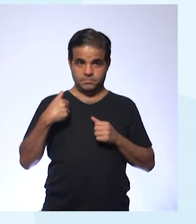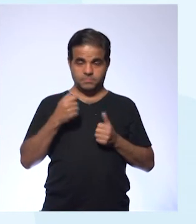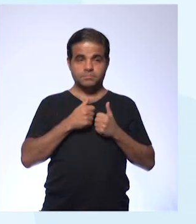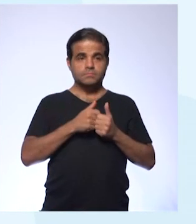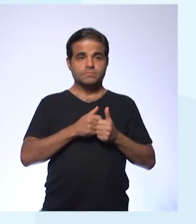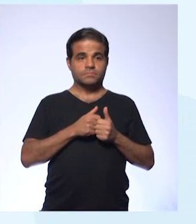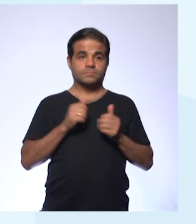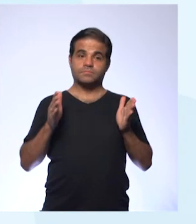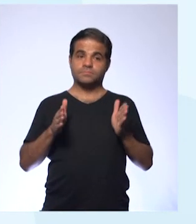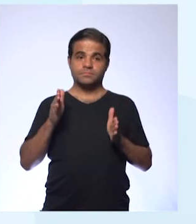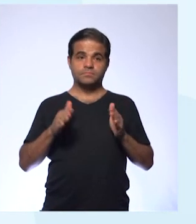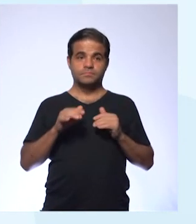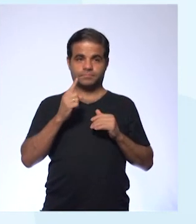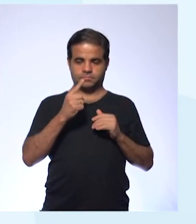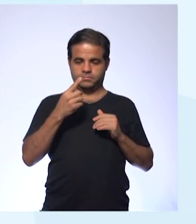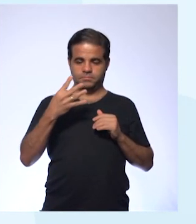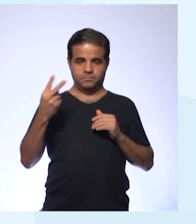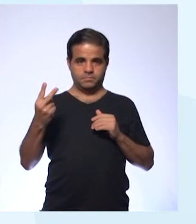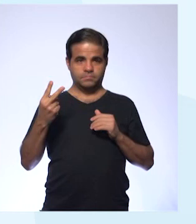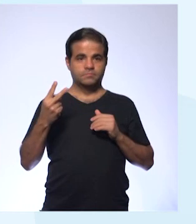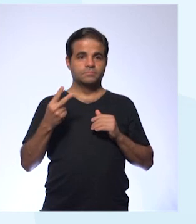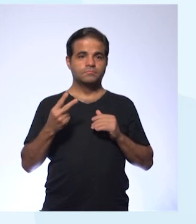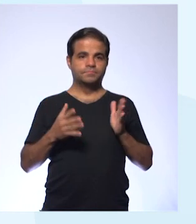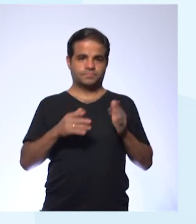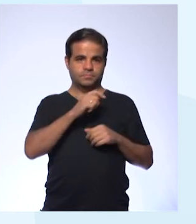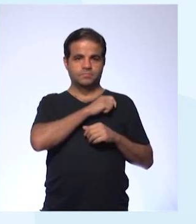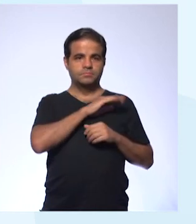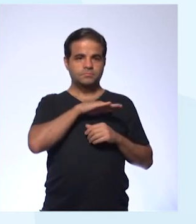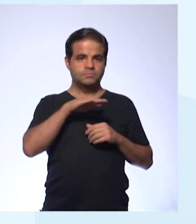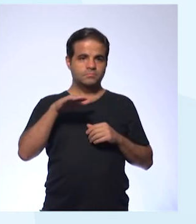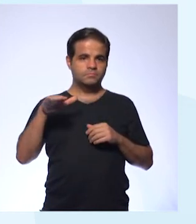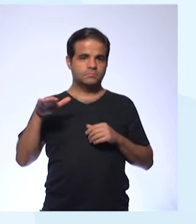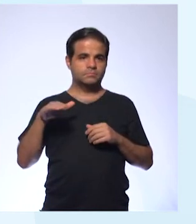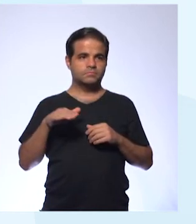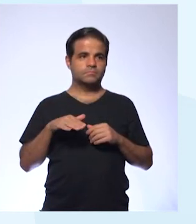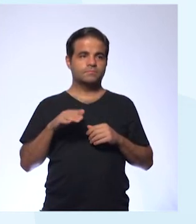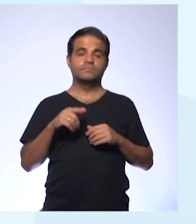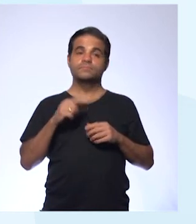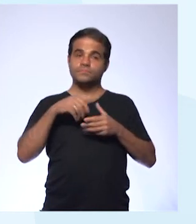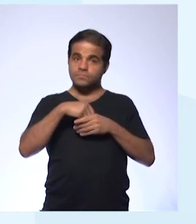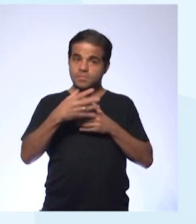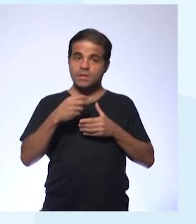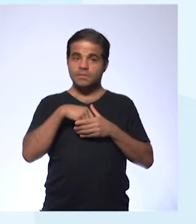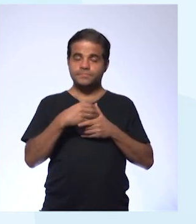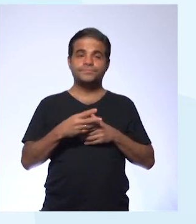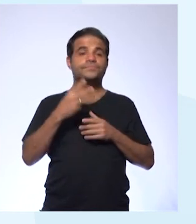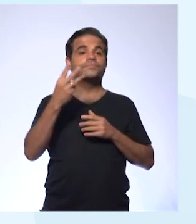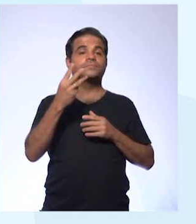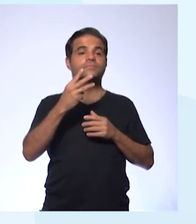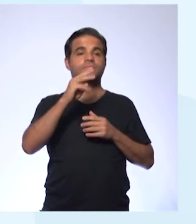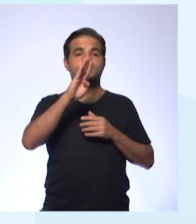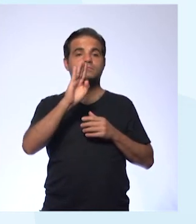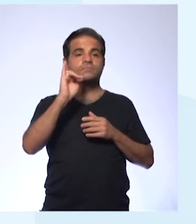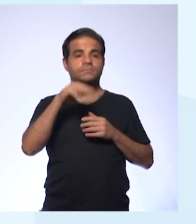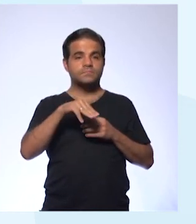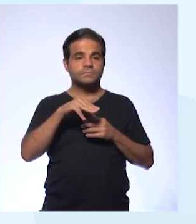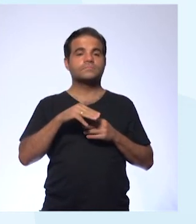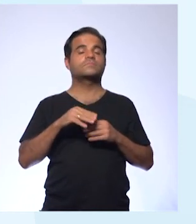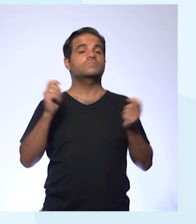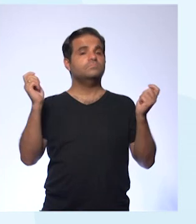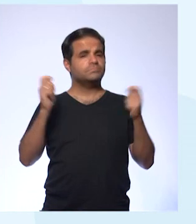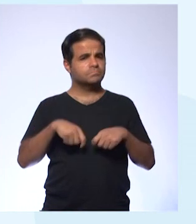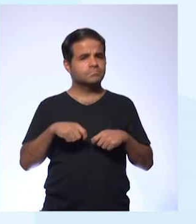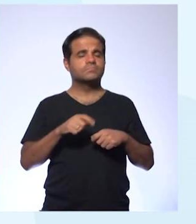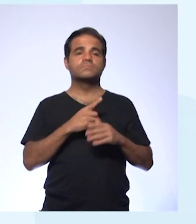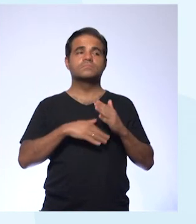aulas, a página é 142, né, no caderno do aluno. Ainda é o conteúdo referente ao terceiro bimestre, e as